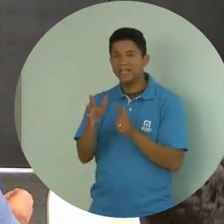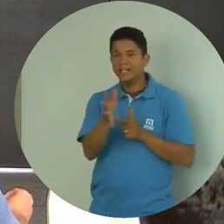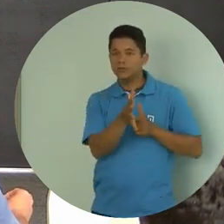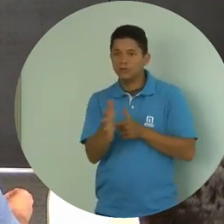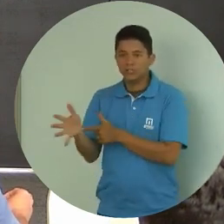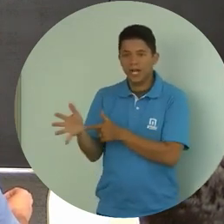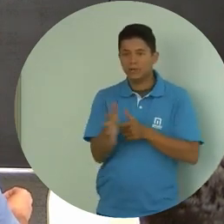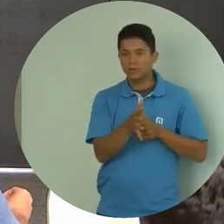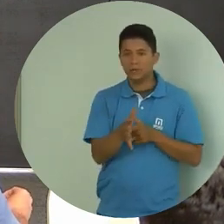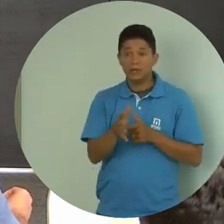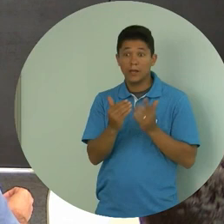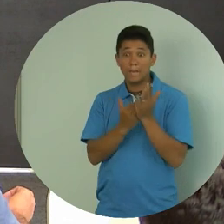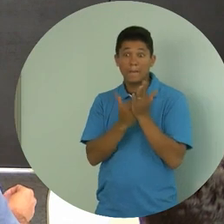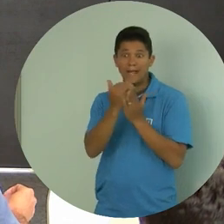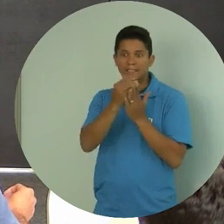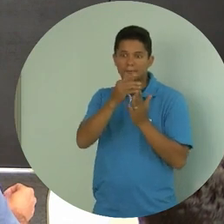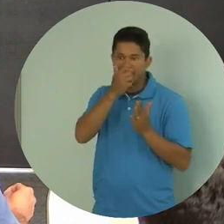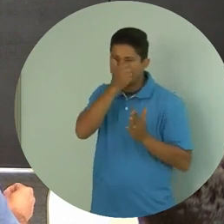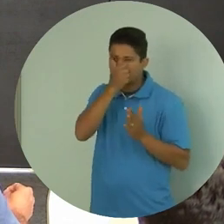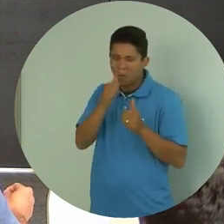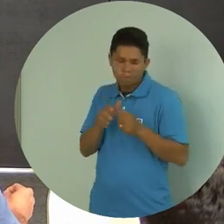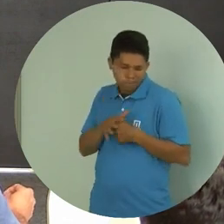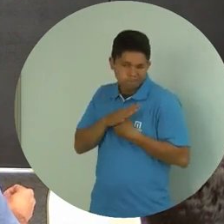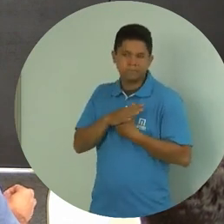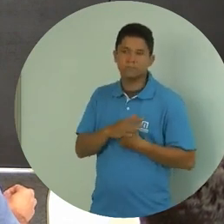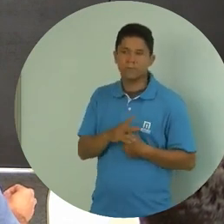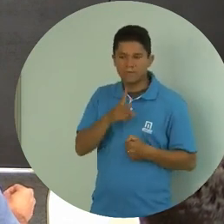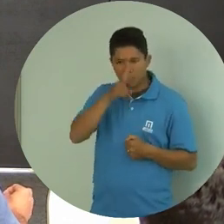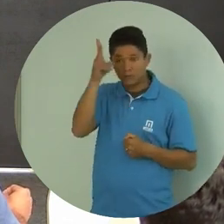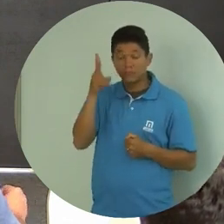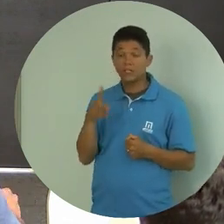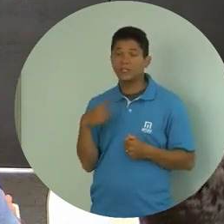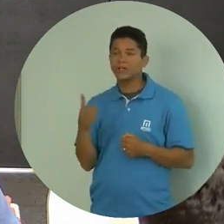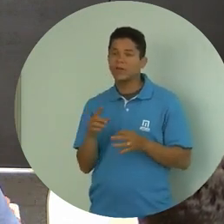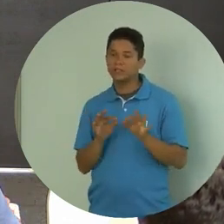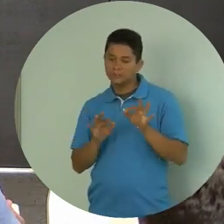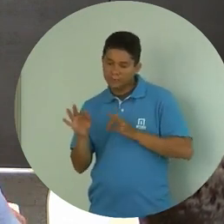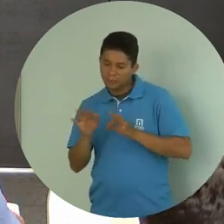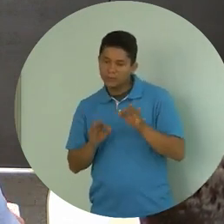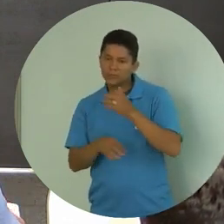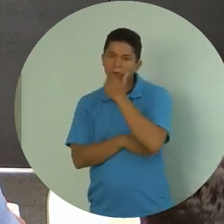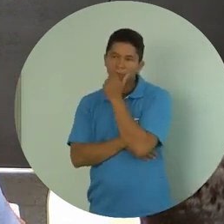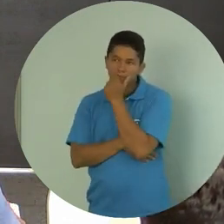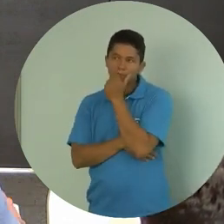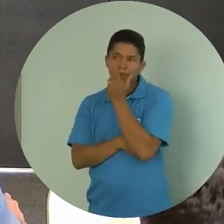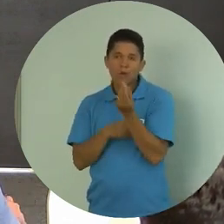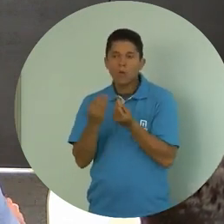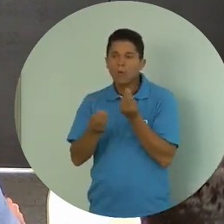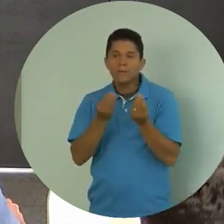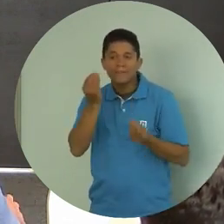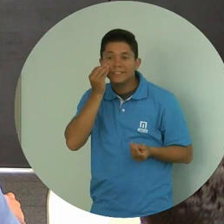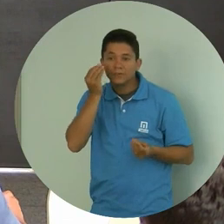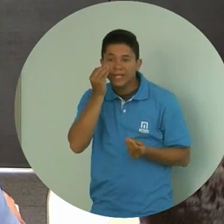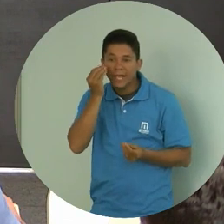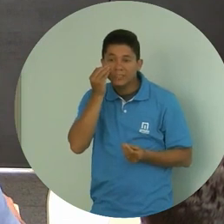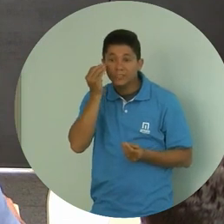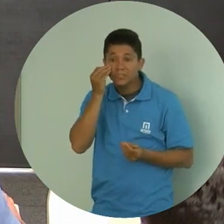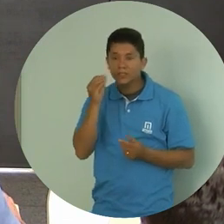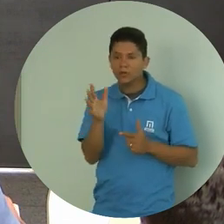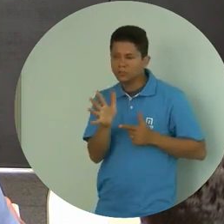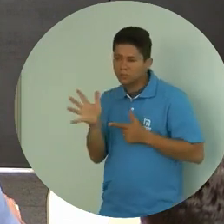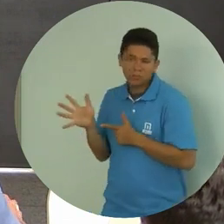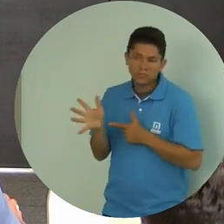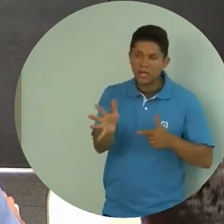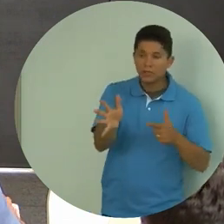do que se tem no mercado. E a gente fez uma proposição de fazer um teste. Vamos ver com nossos